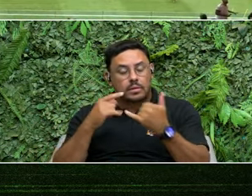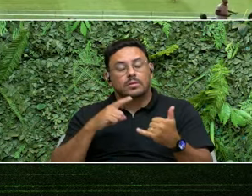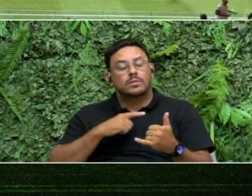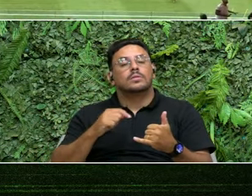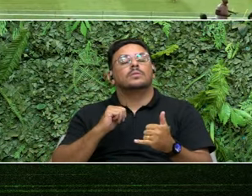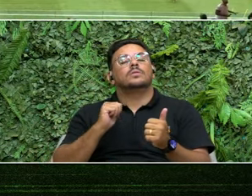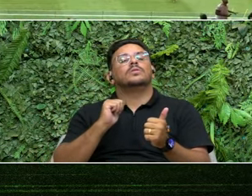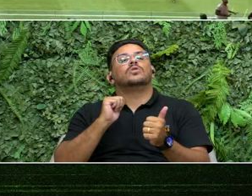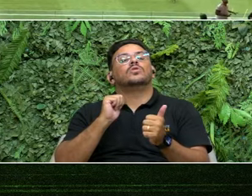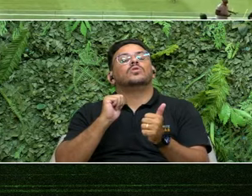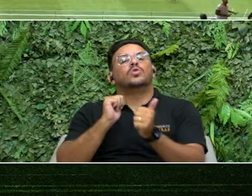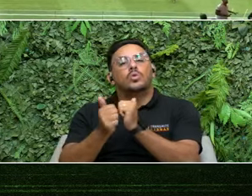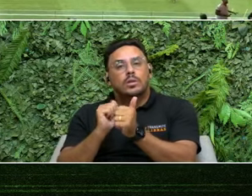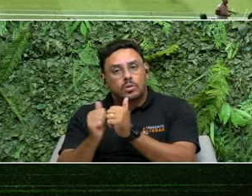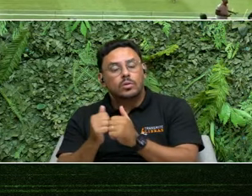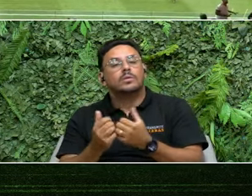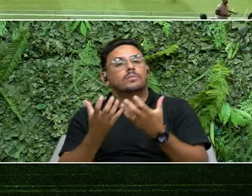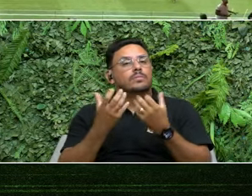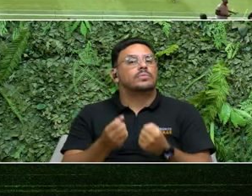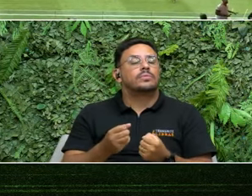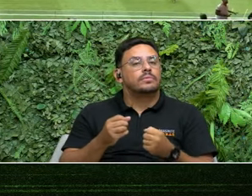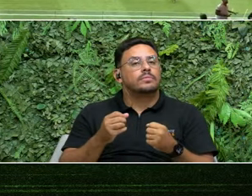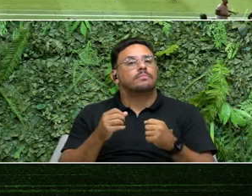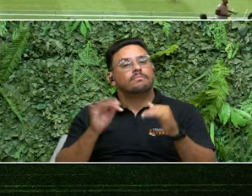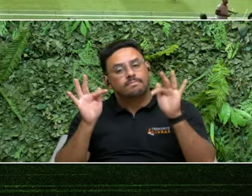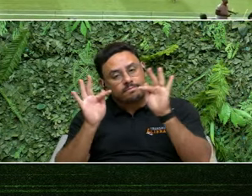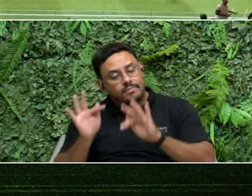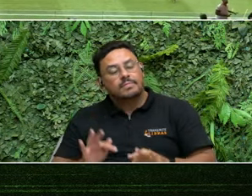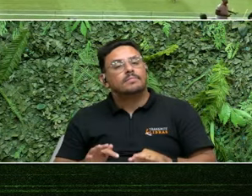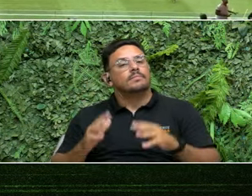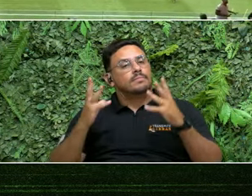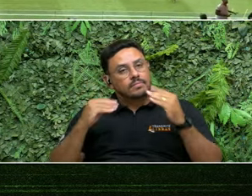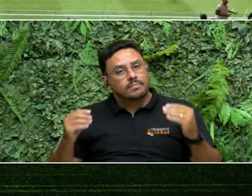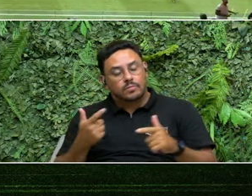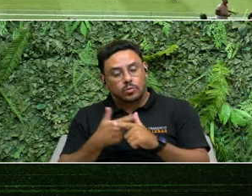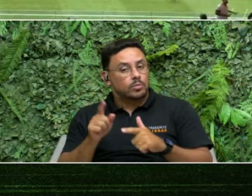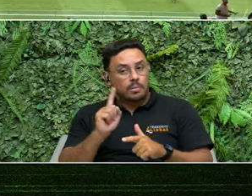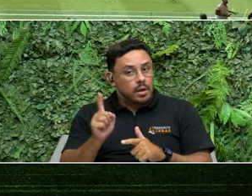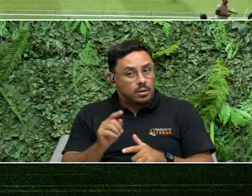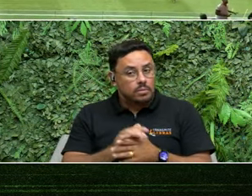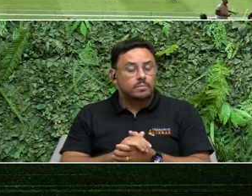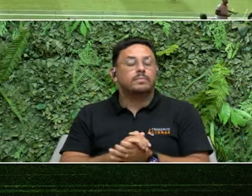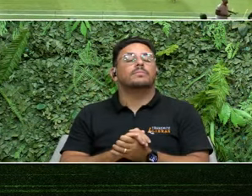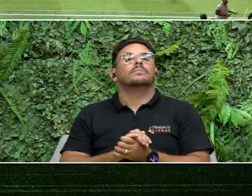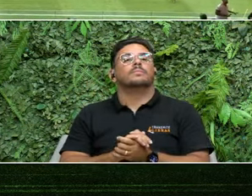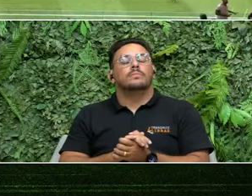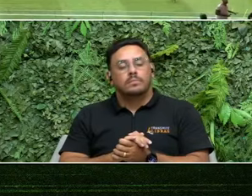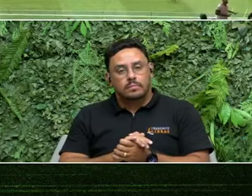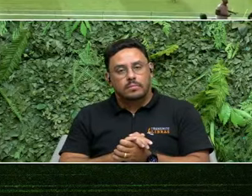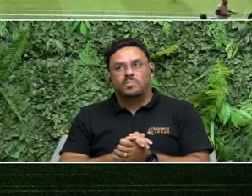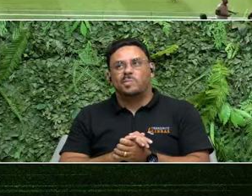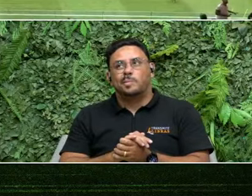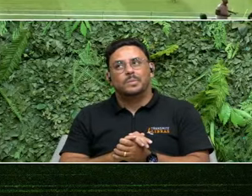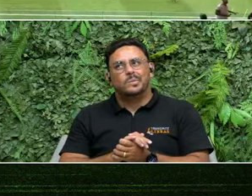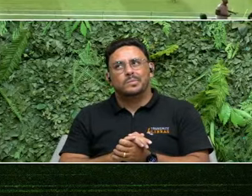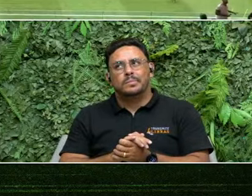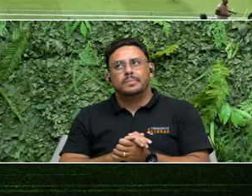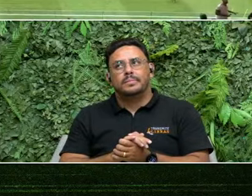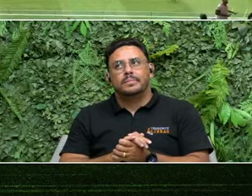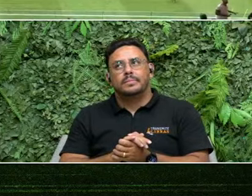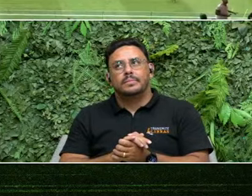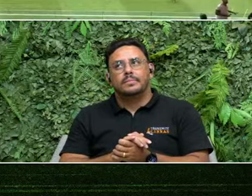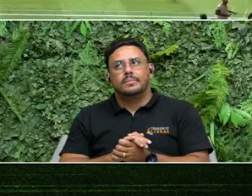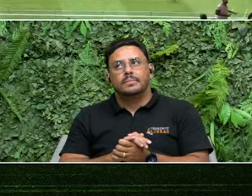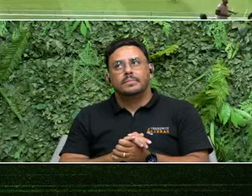os jogadores absorveram bem estão felizes estão tranquilaço então isso aí não vai ser problema